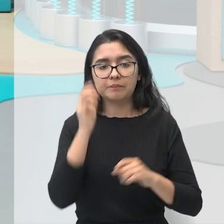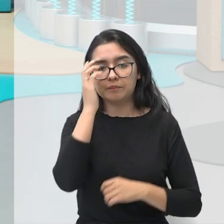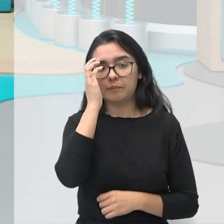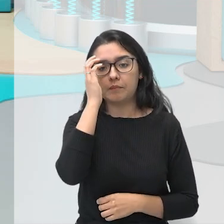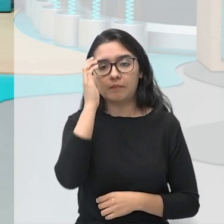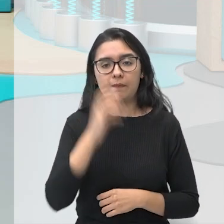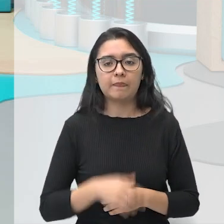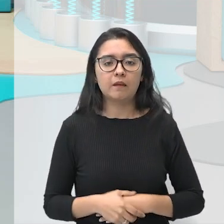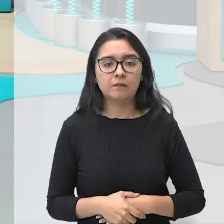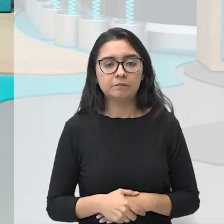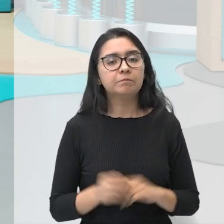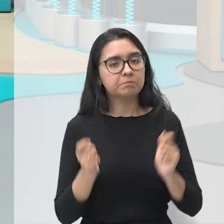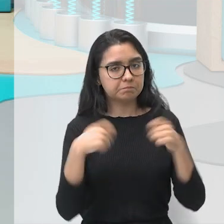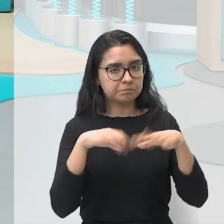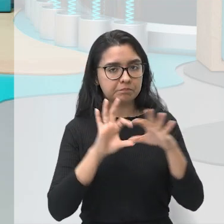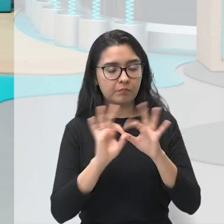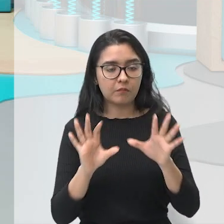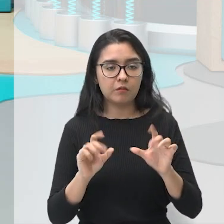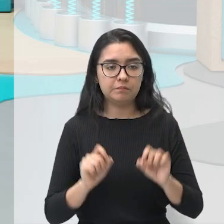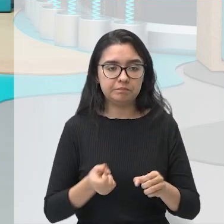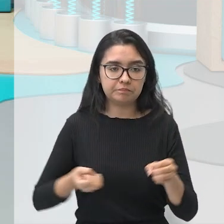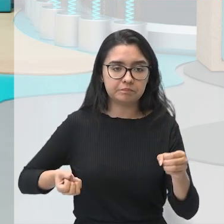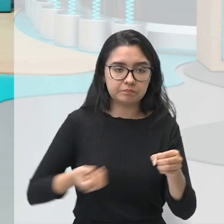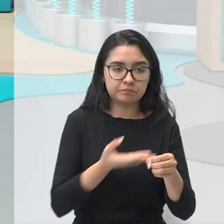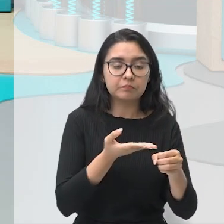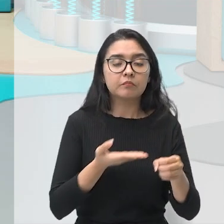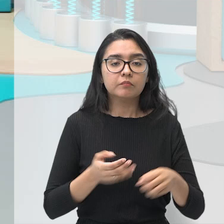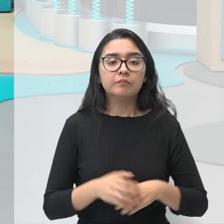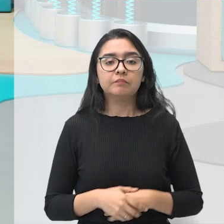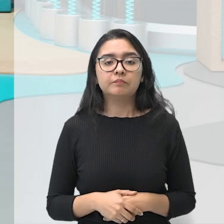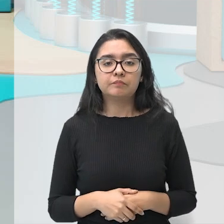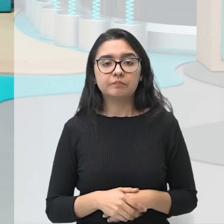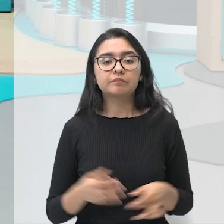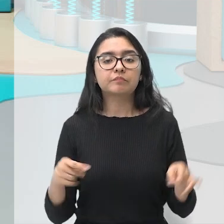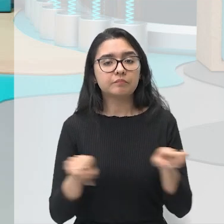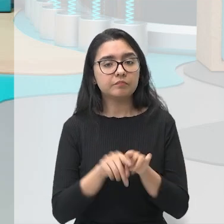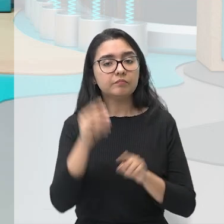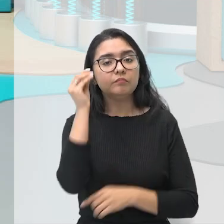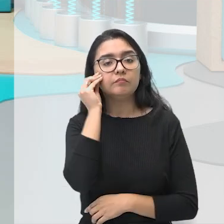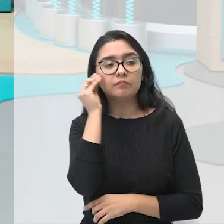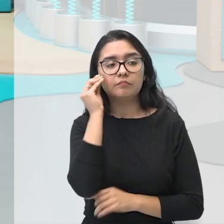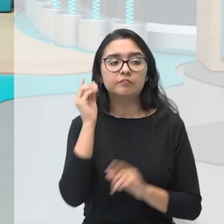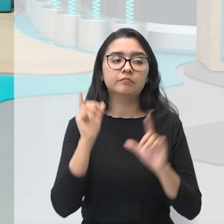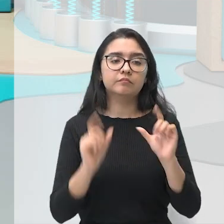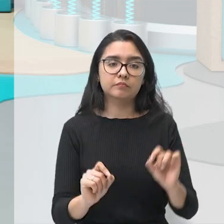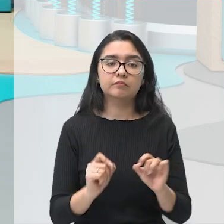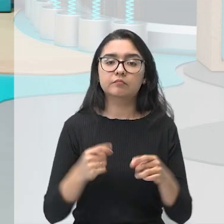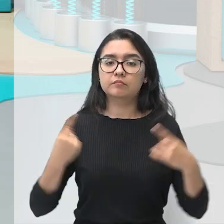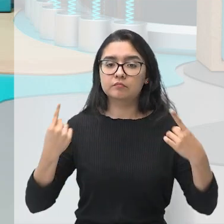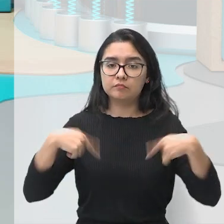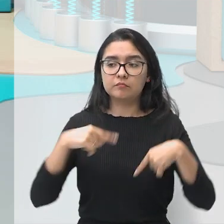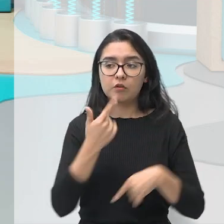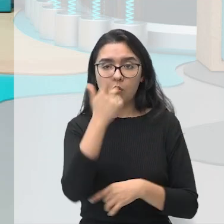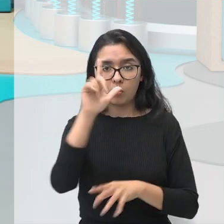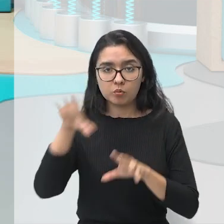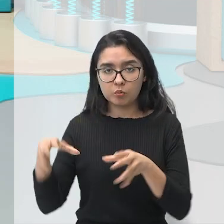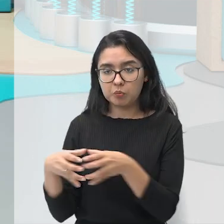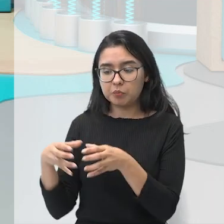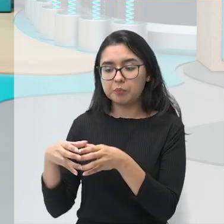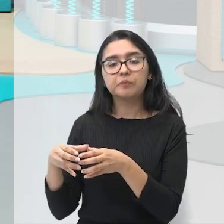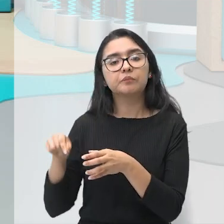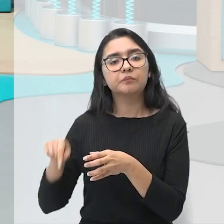o lançamento ali, né? Isso a gente tenta também fazer com que as adversárias, né, as bolas